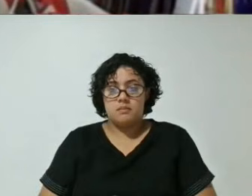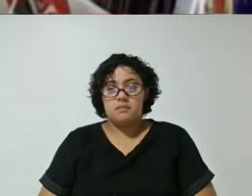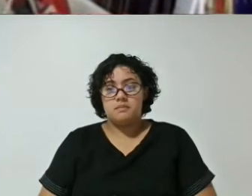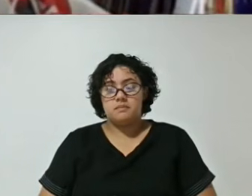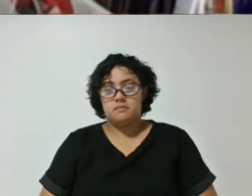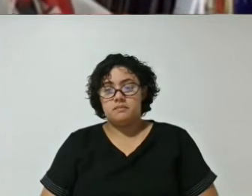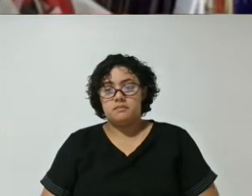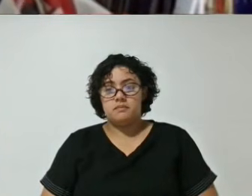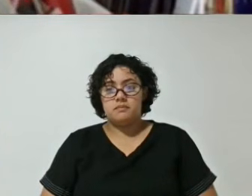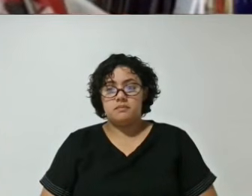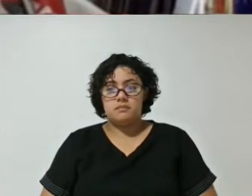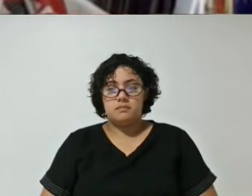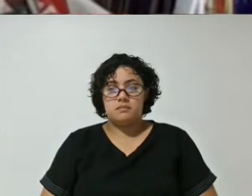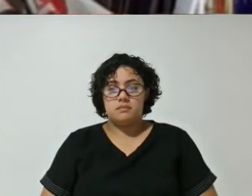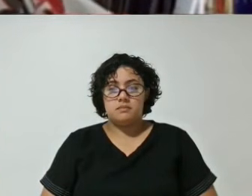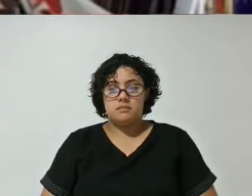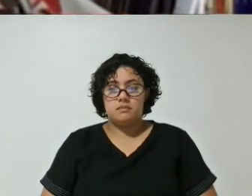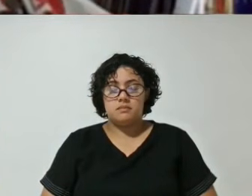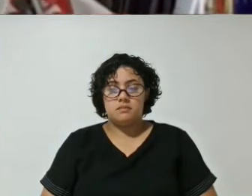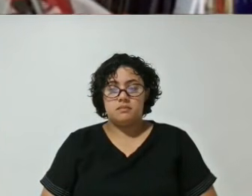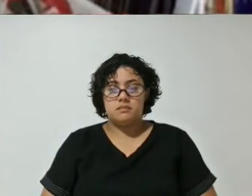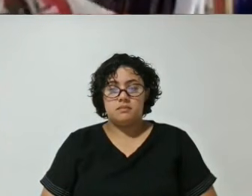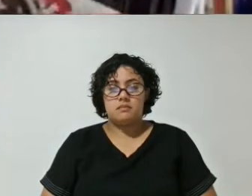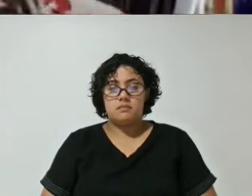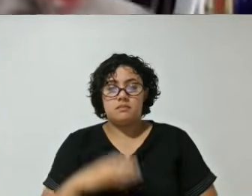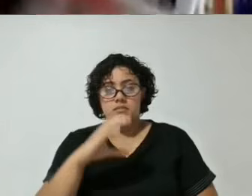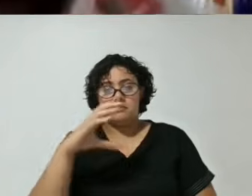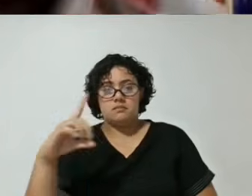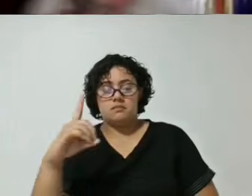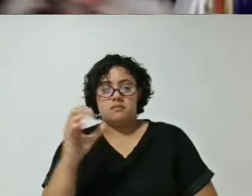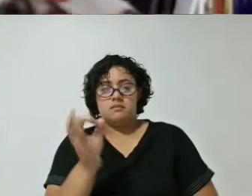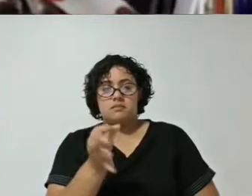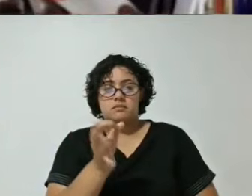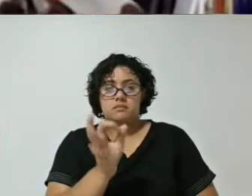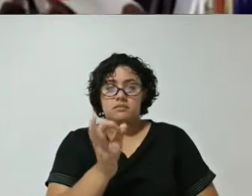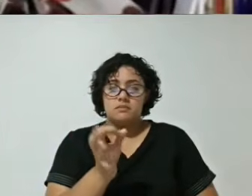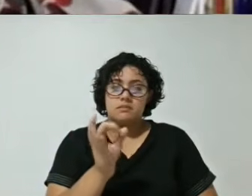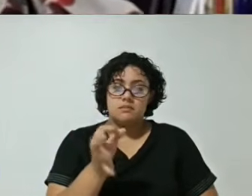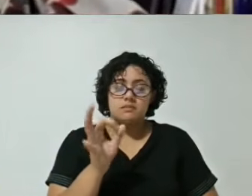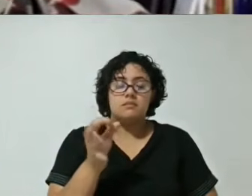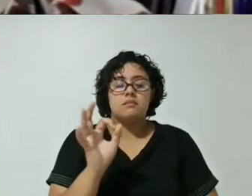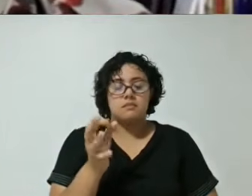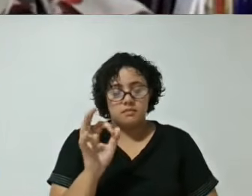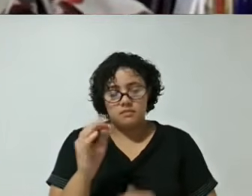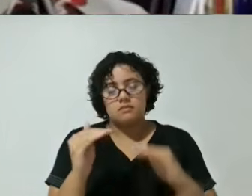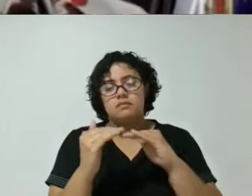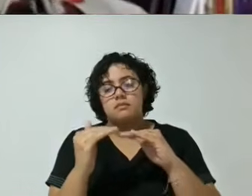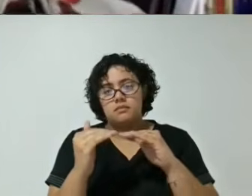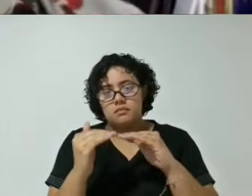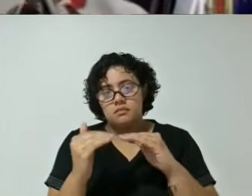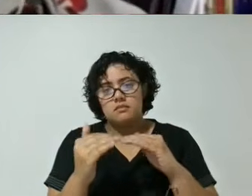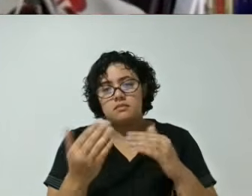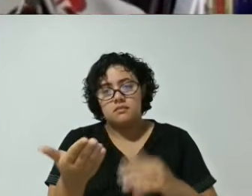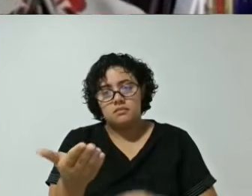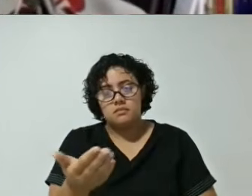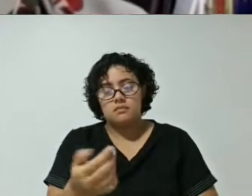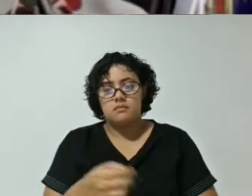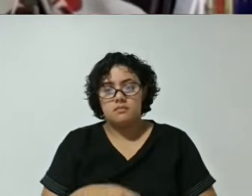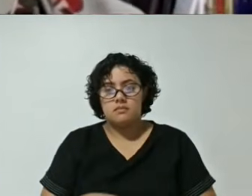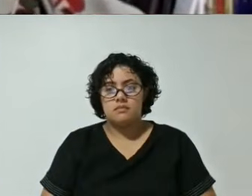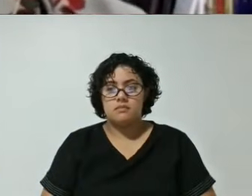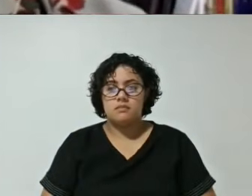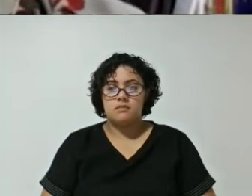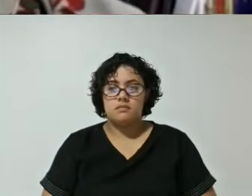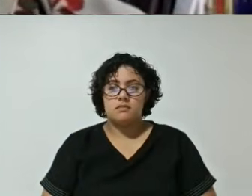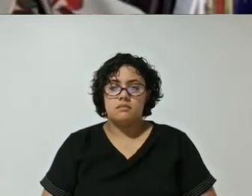A Bilde que era a Maria José é a diretora do coordenadora. centro, né? E a Maria José coordenava, Exatamente. né? Aí Sim, depois, sim. quando vai para o outro